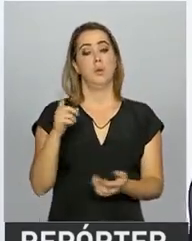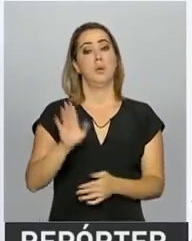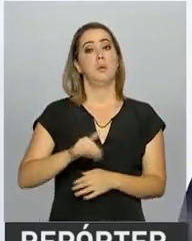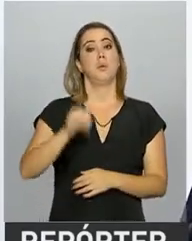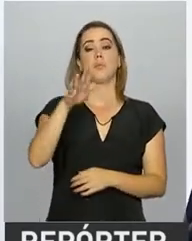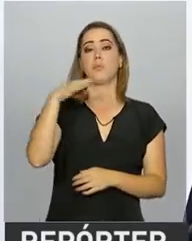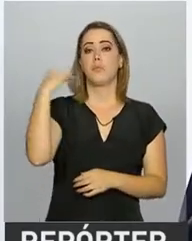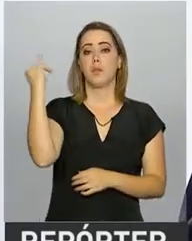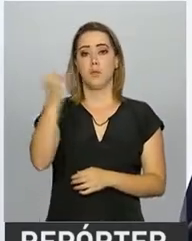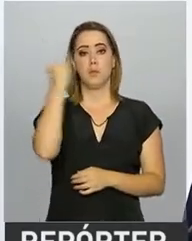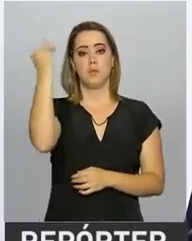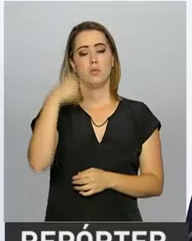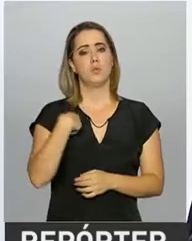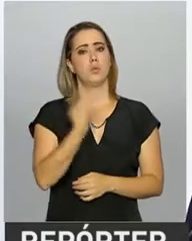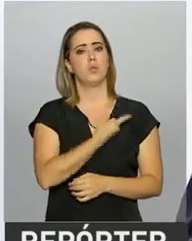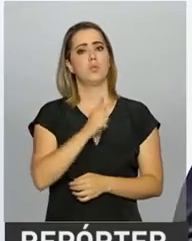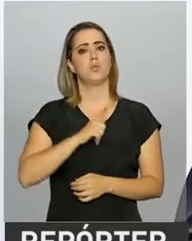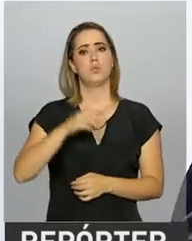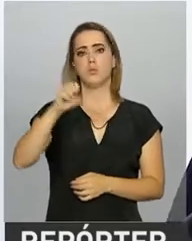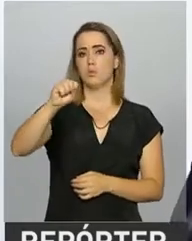temos